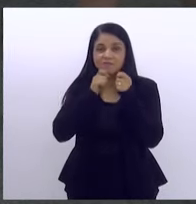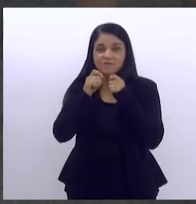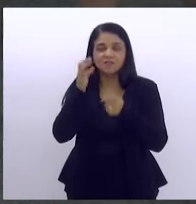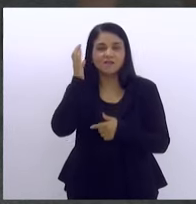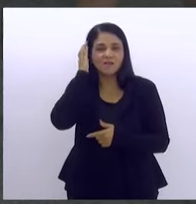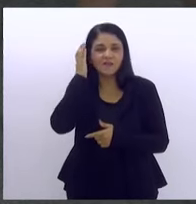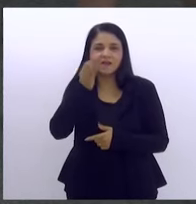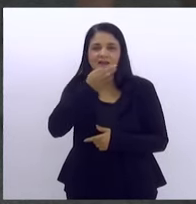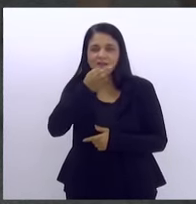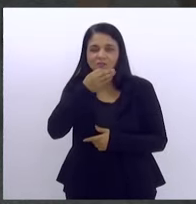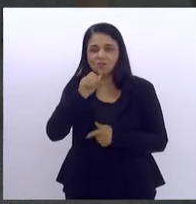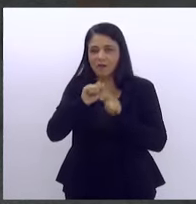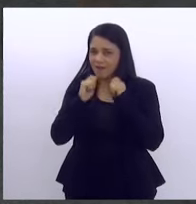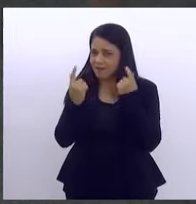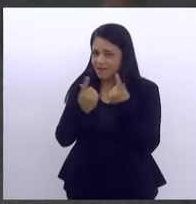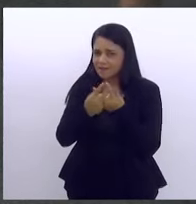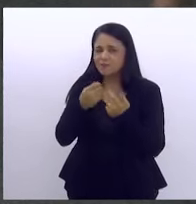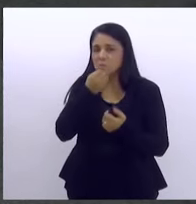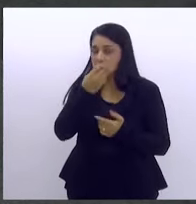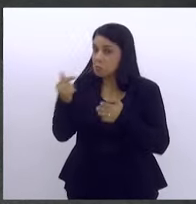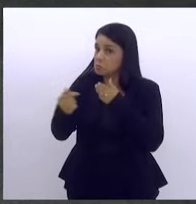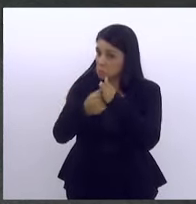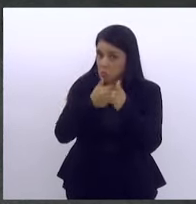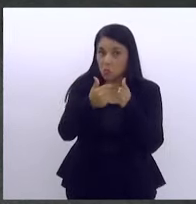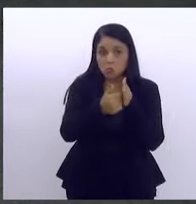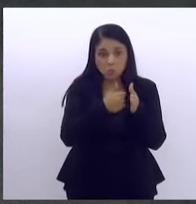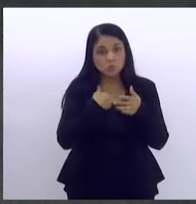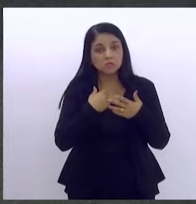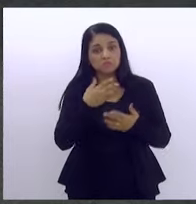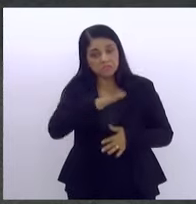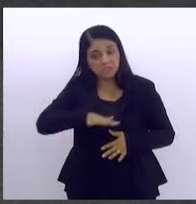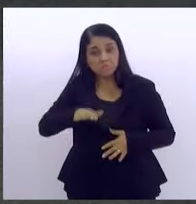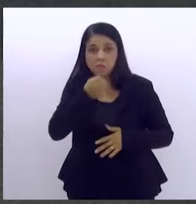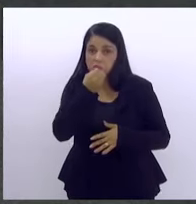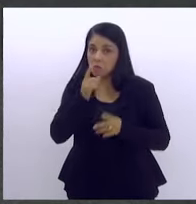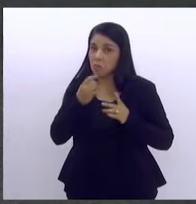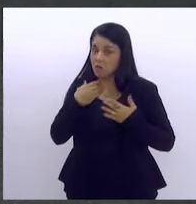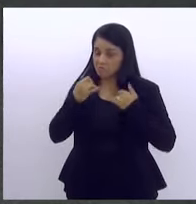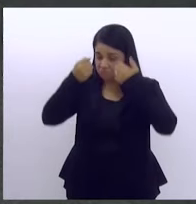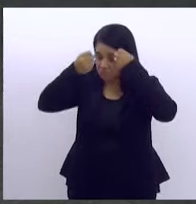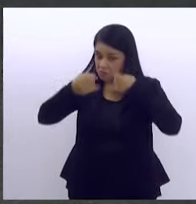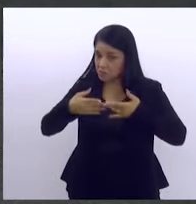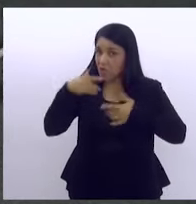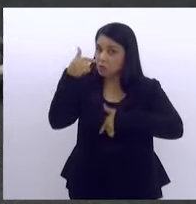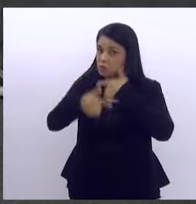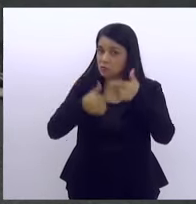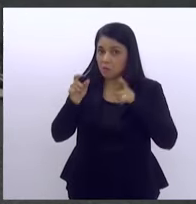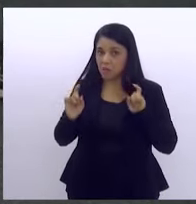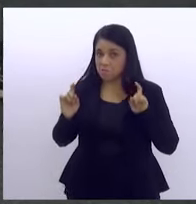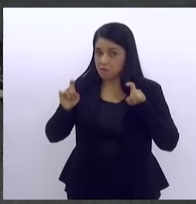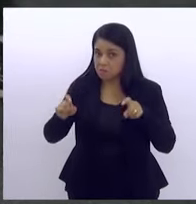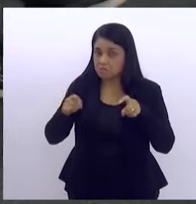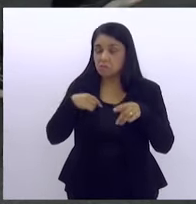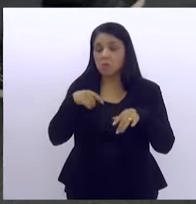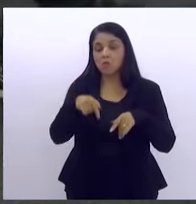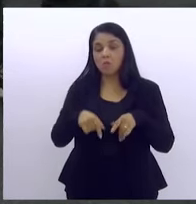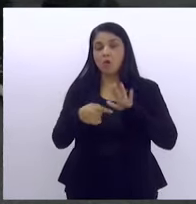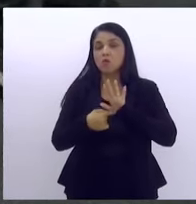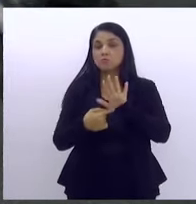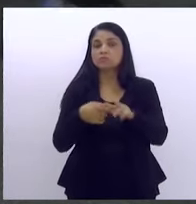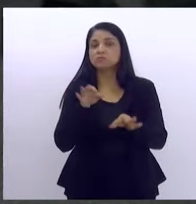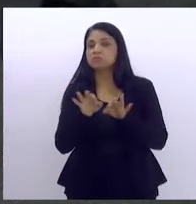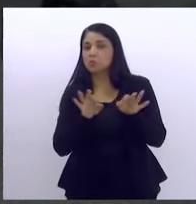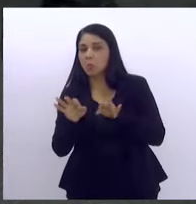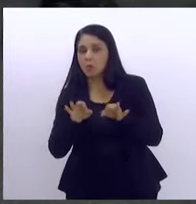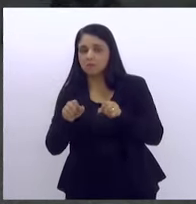legal para mim, boas perguntas, um bom espaço para falar dos nossos mandatos. E demonstra o quanto que essa casa está organizada e o quanto que a gente